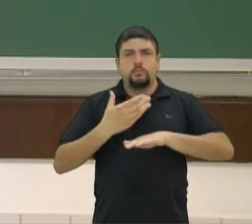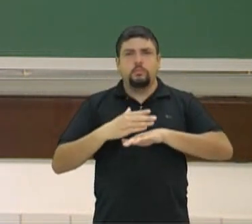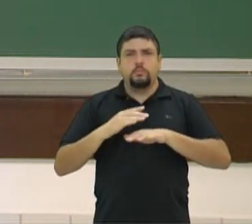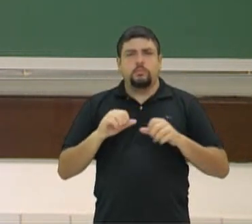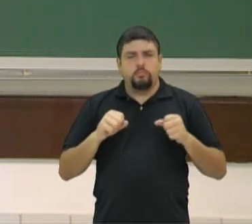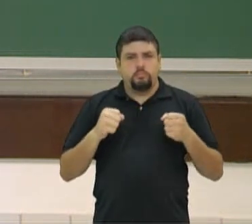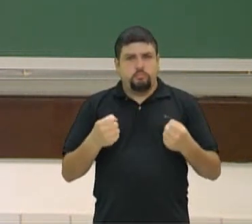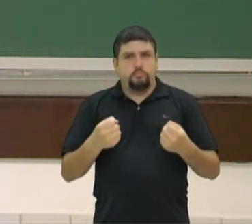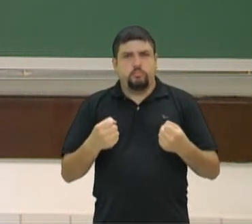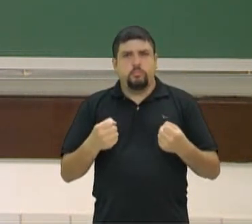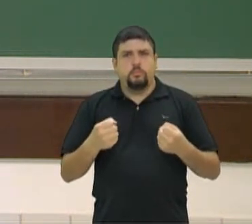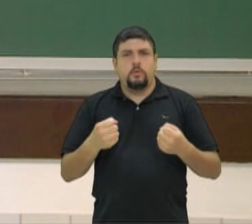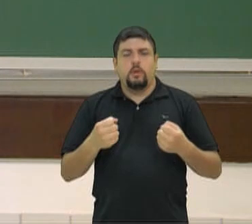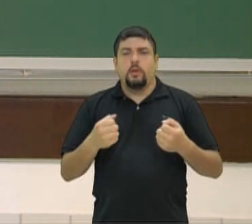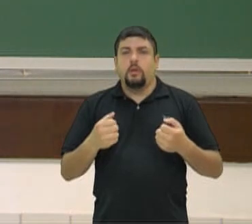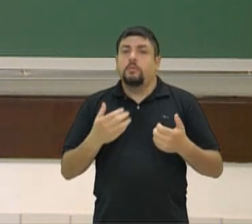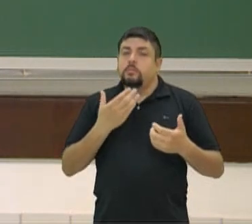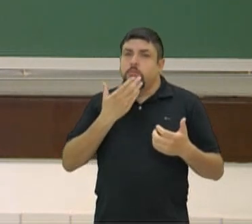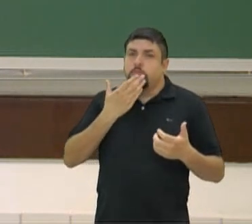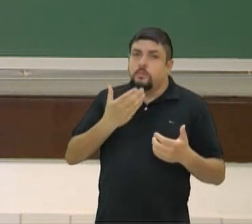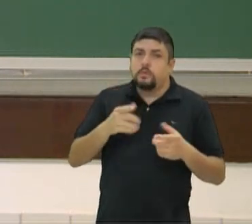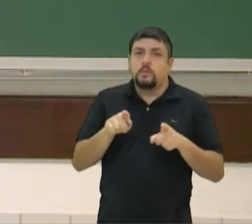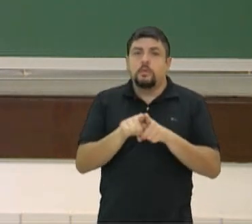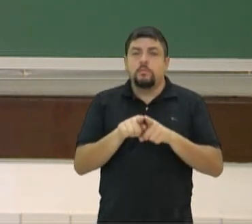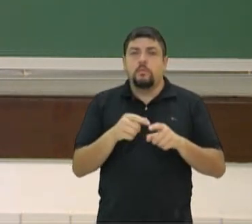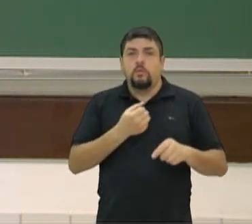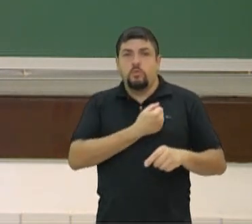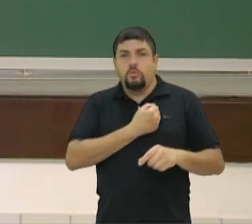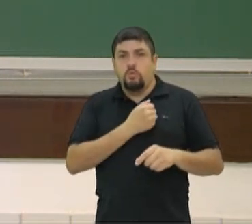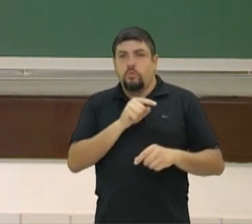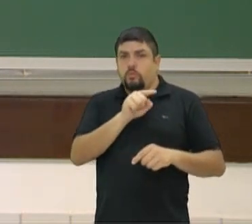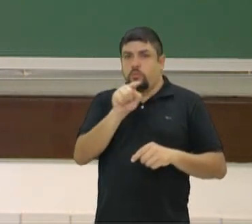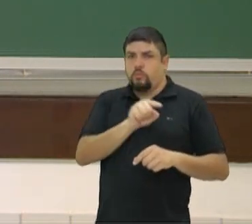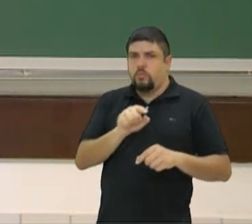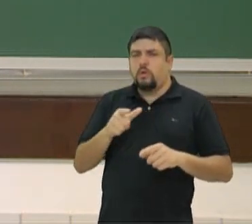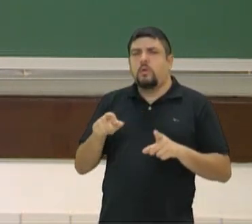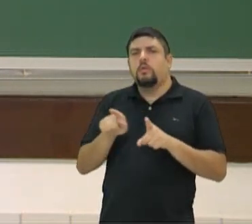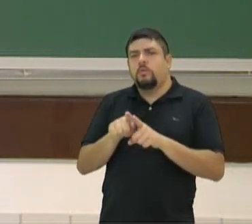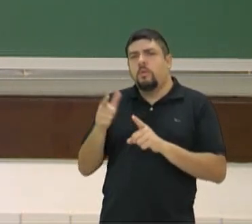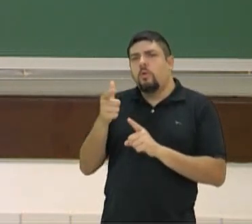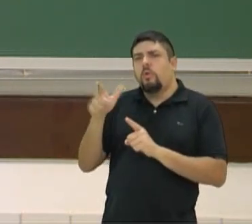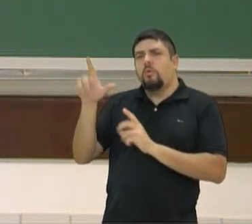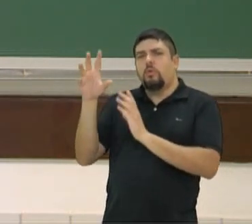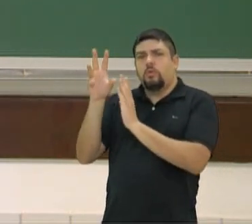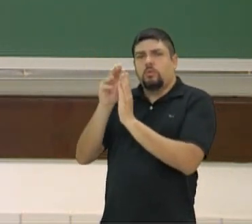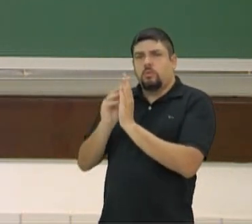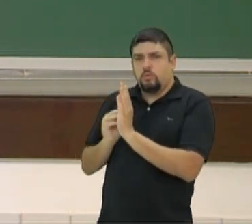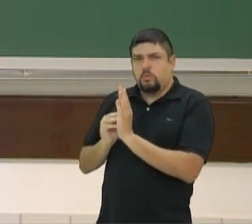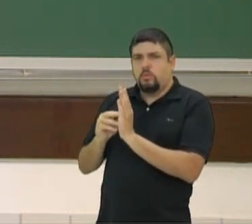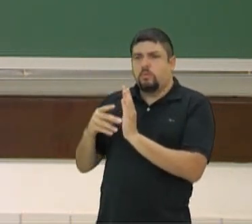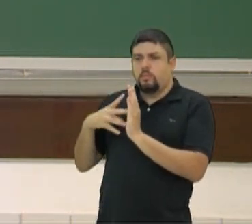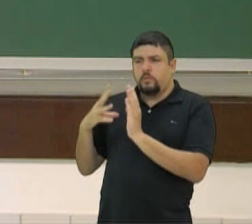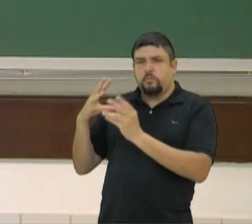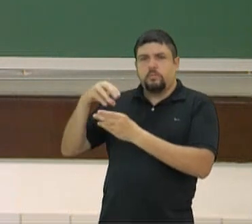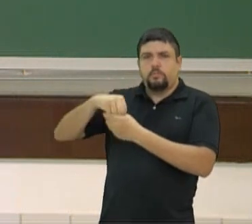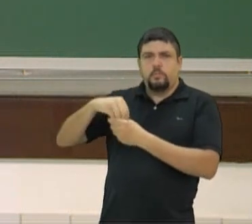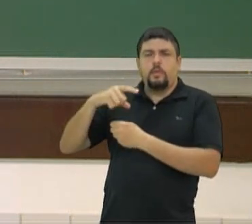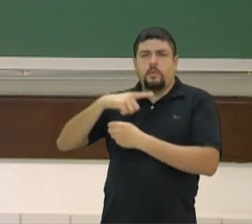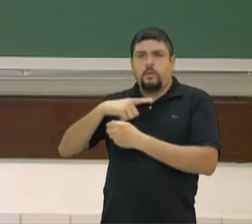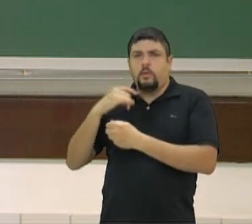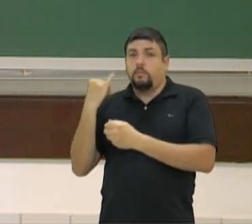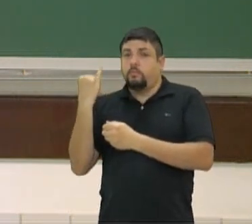exercício, insistindo que um complexo também abrange outros conteúdos, que é muito importante isso para o seu vestibular, para o seu